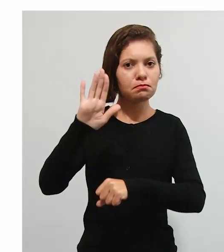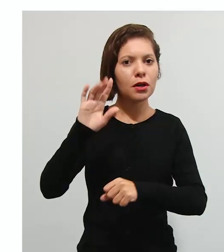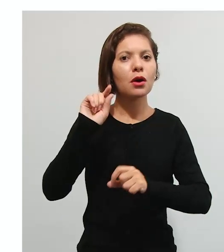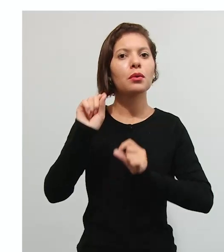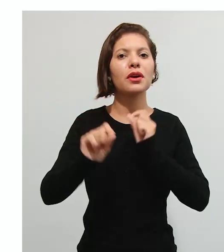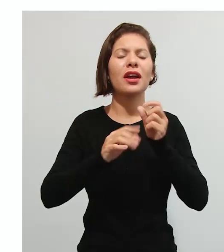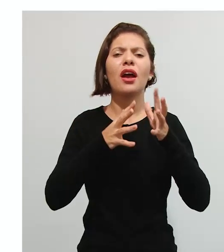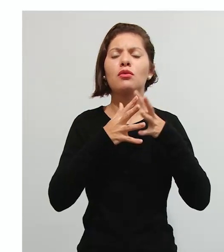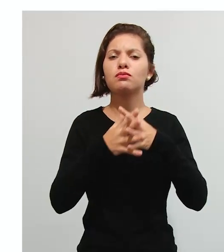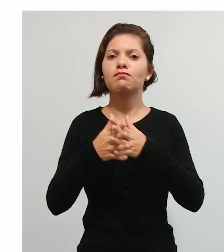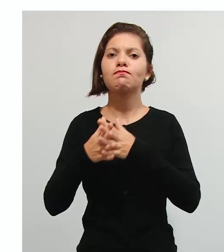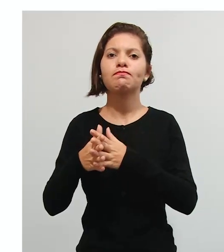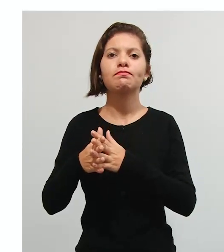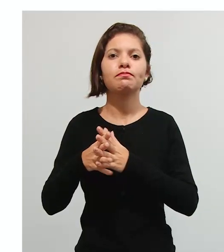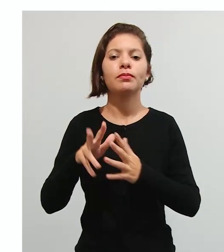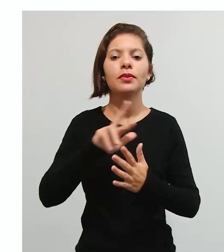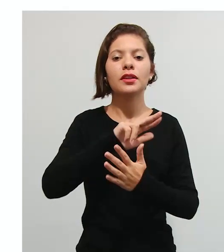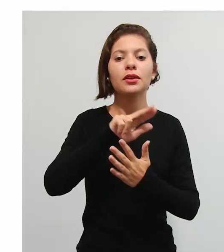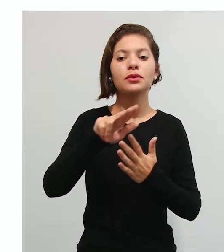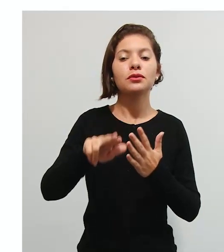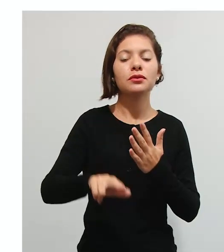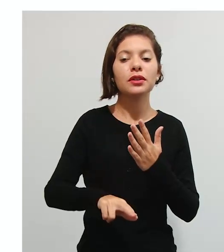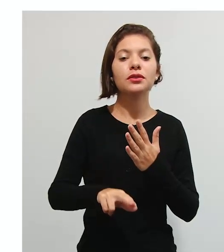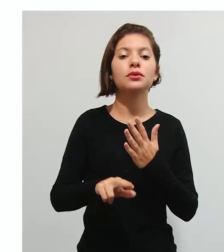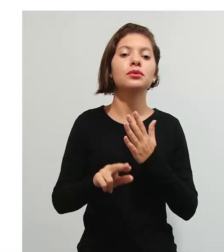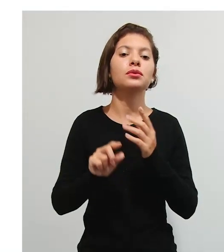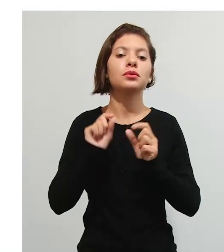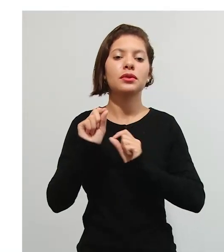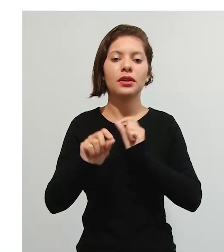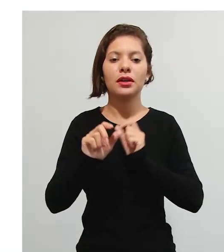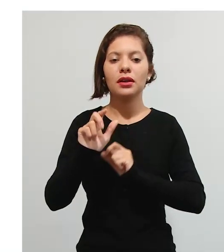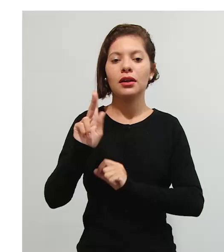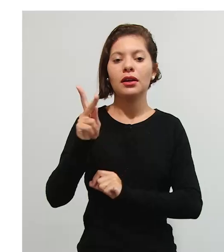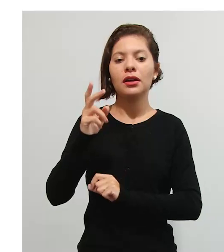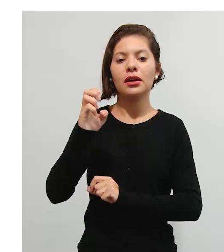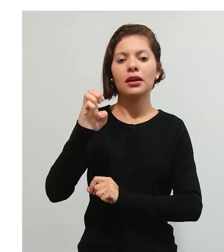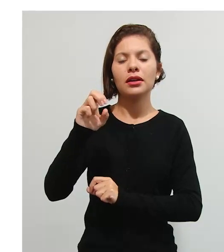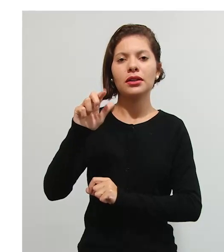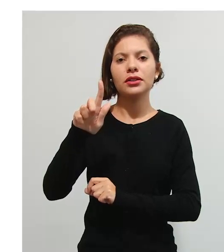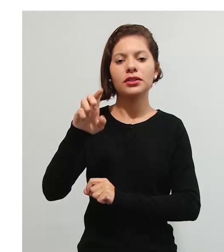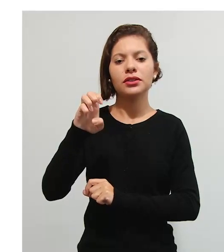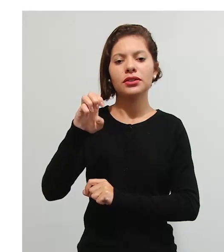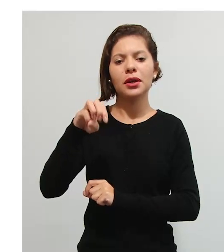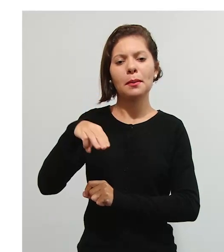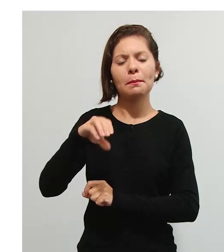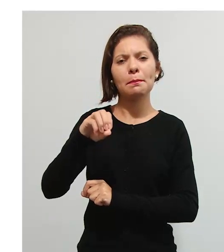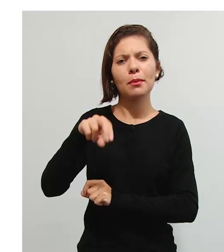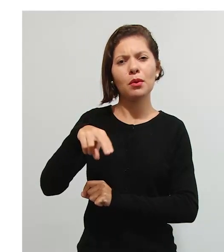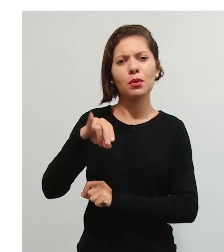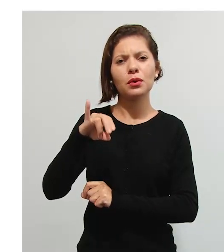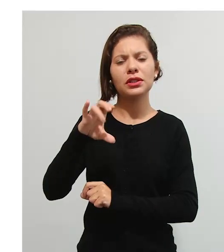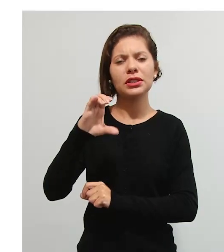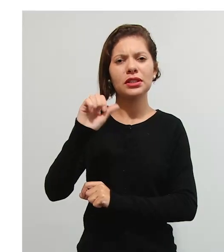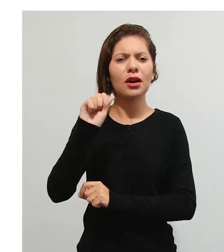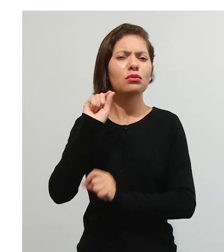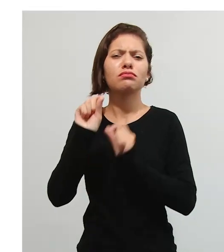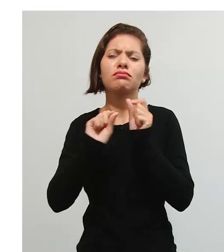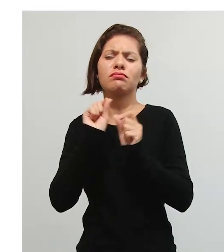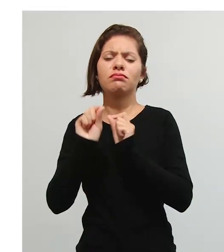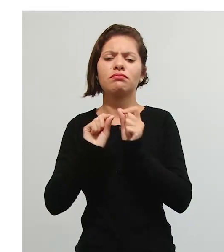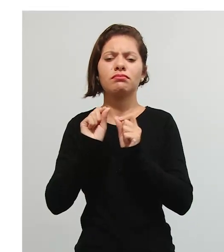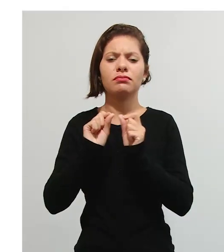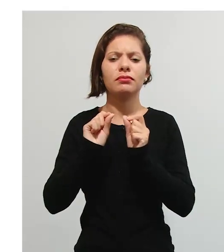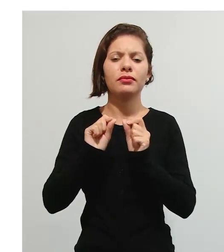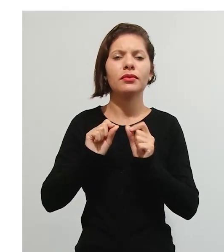é um complexo processo de construção hegemônica. O que significa isso?